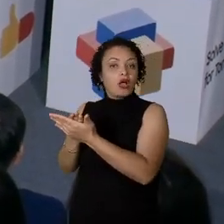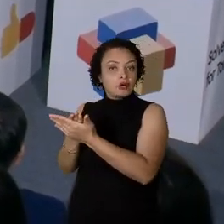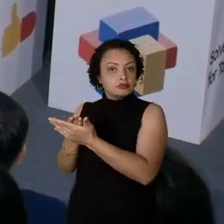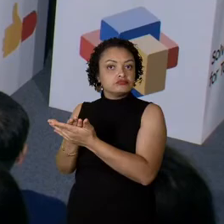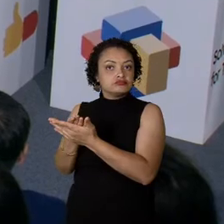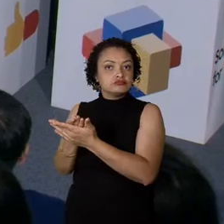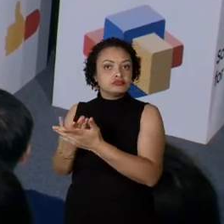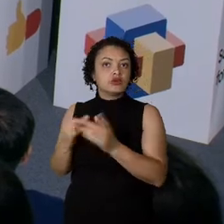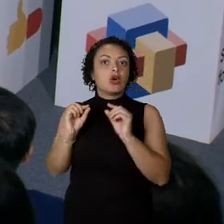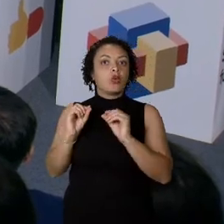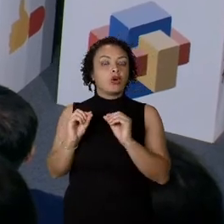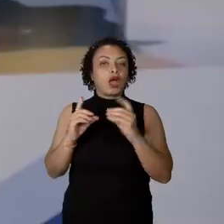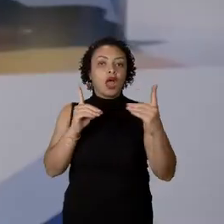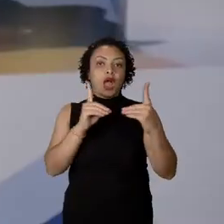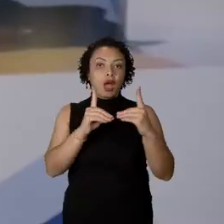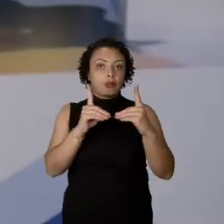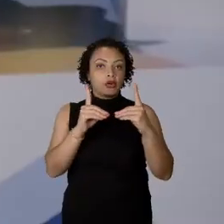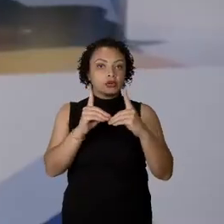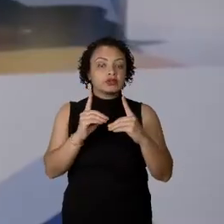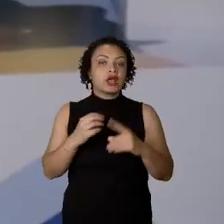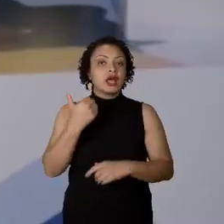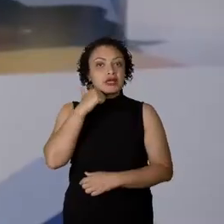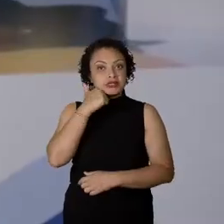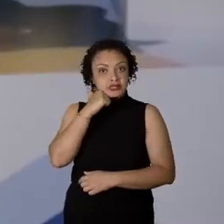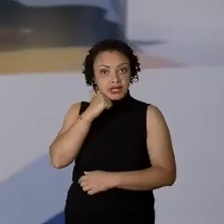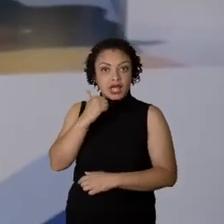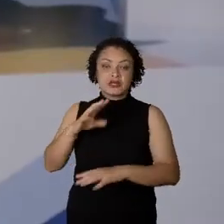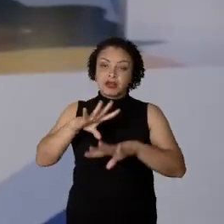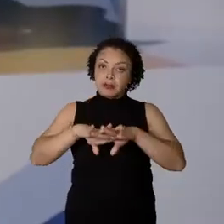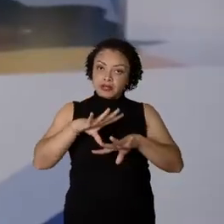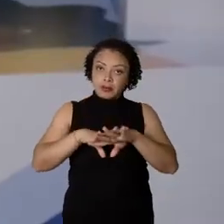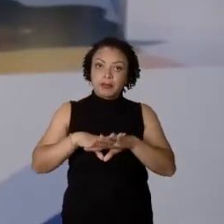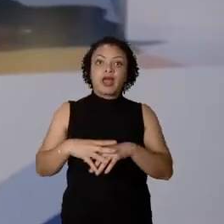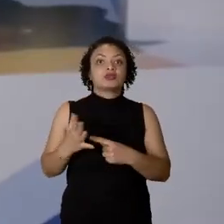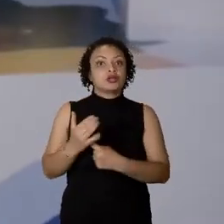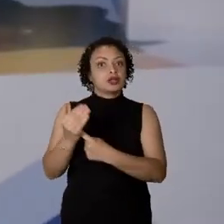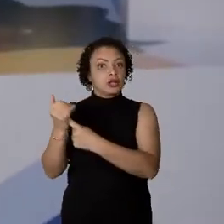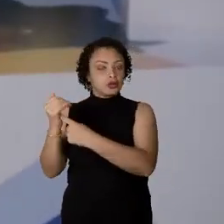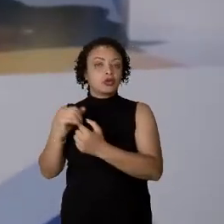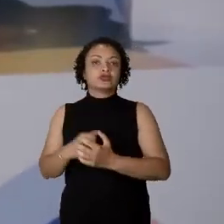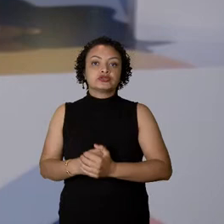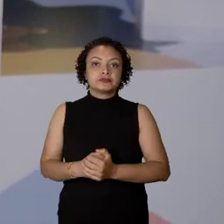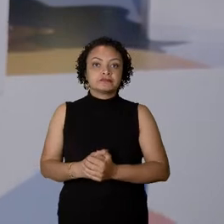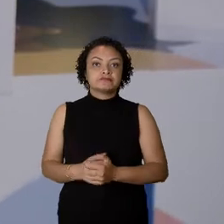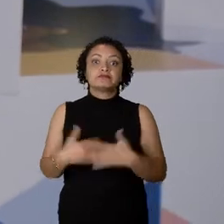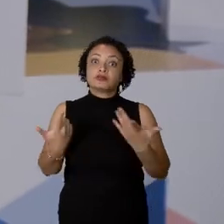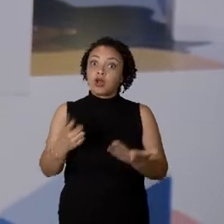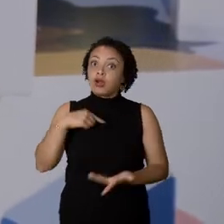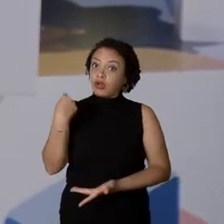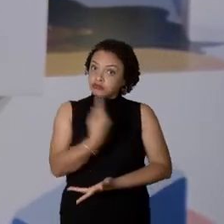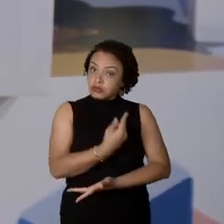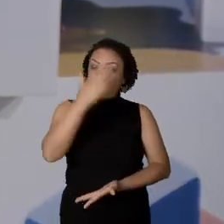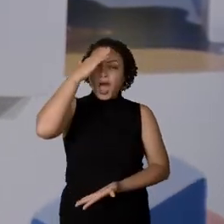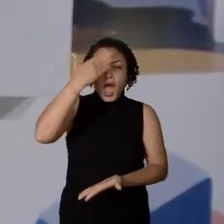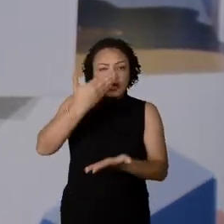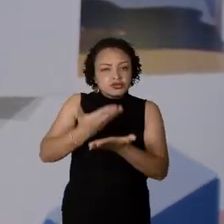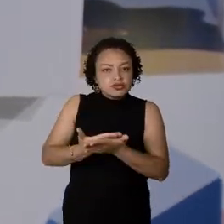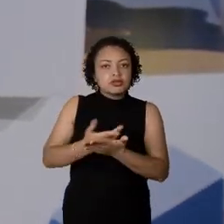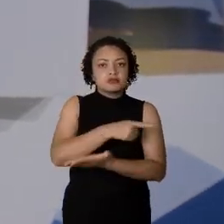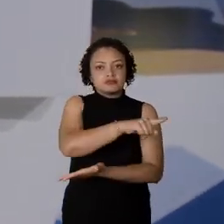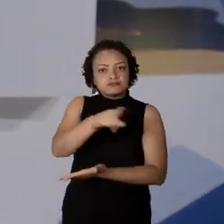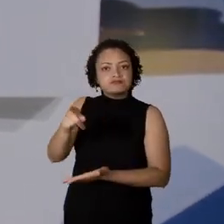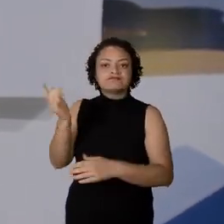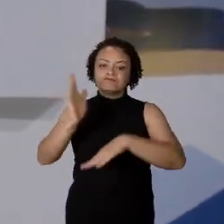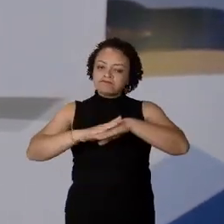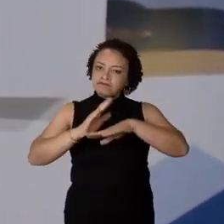inglês para Ciências, Tecnologia, Engenharia e Matemática. Acreditamos e confiamos no potencial de todos